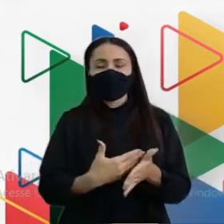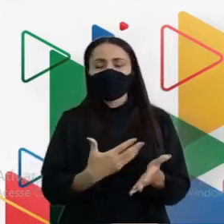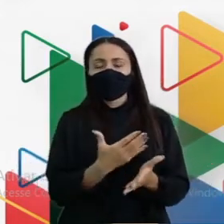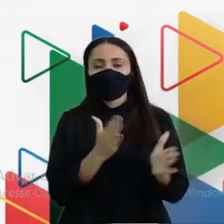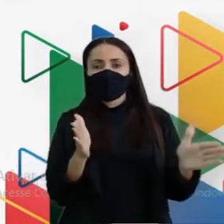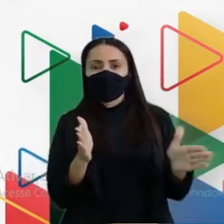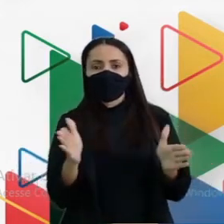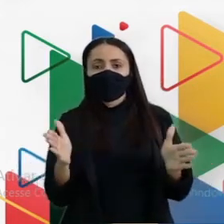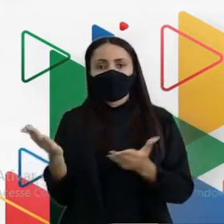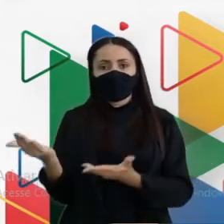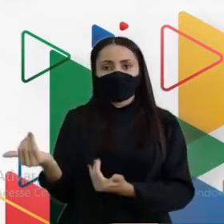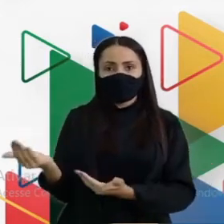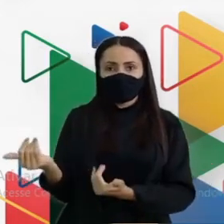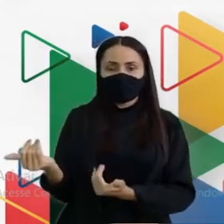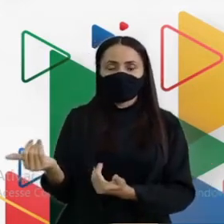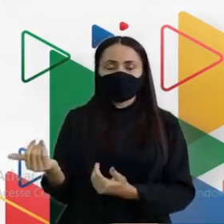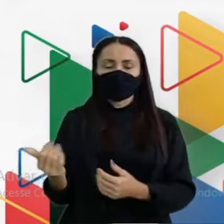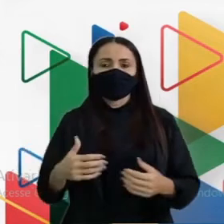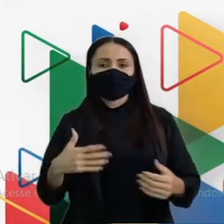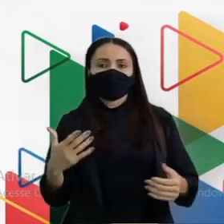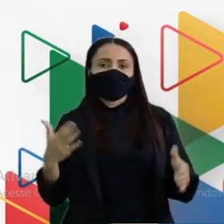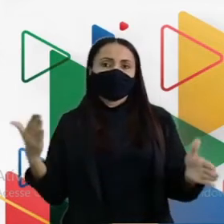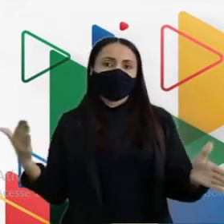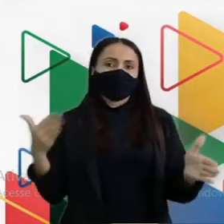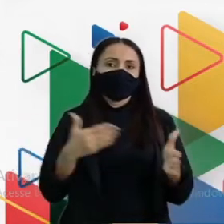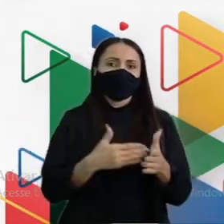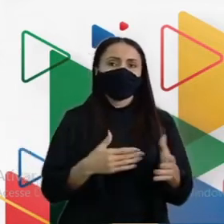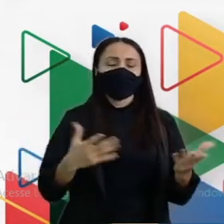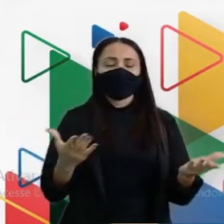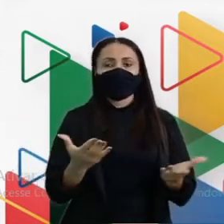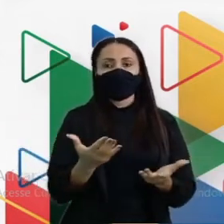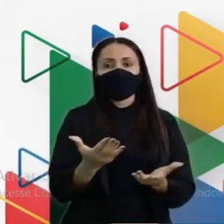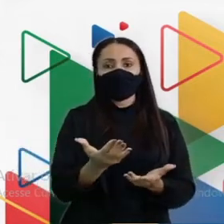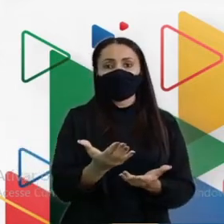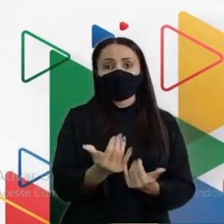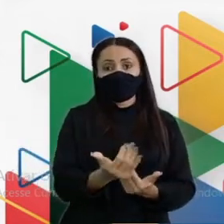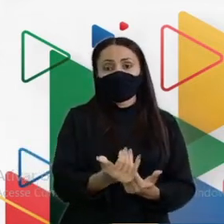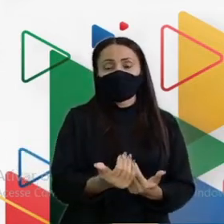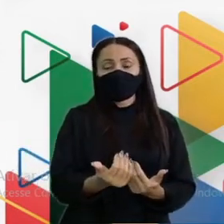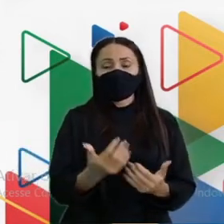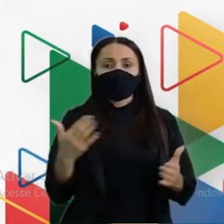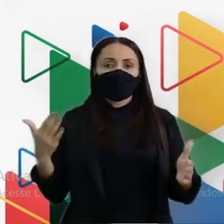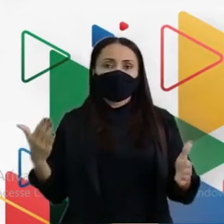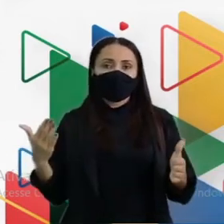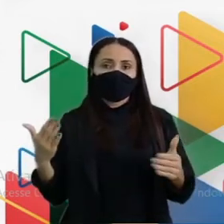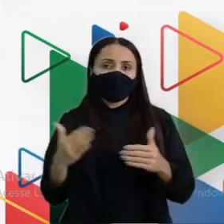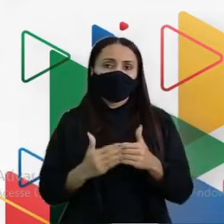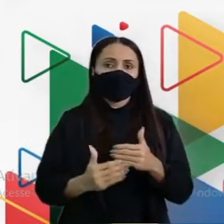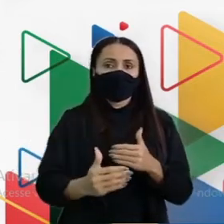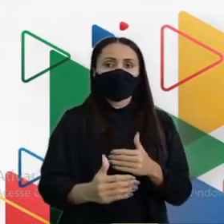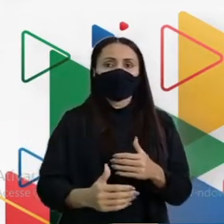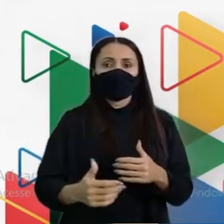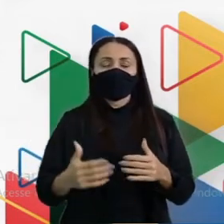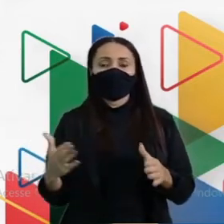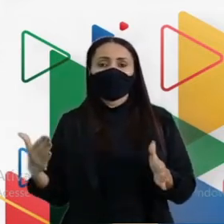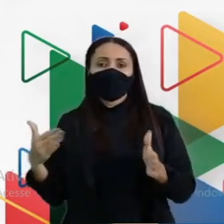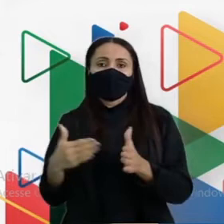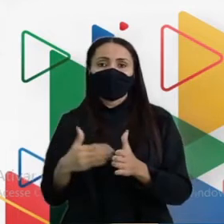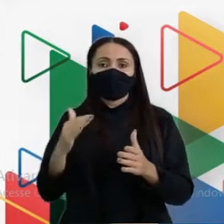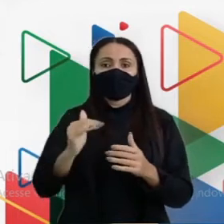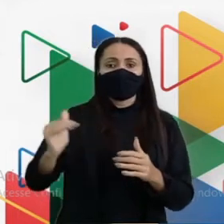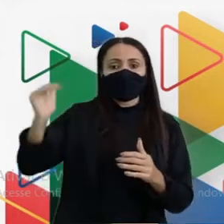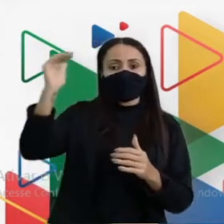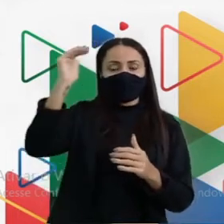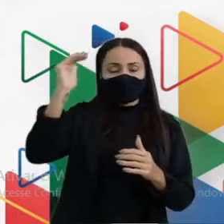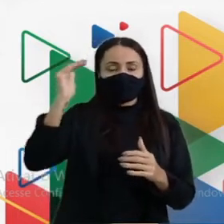de adolescência. E por último, a fase da adolescência, que começa aí na puberdade e vai até a fase adulta por